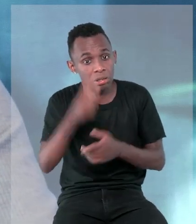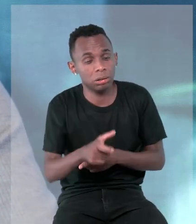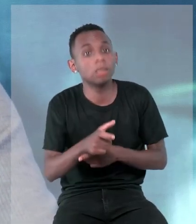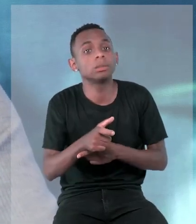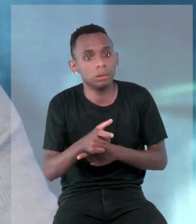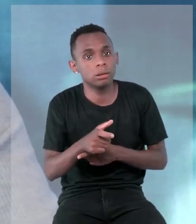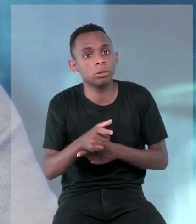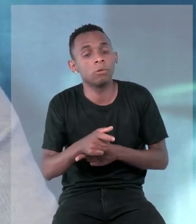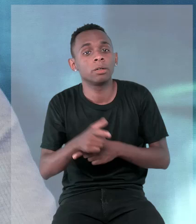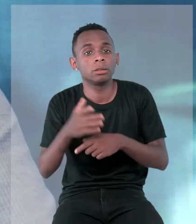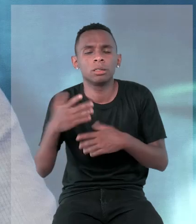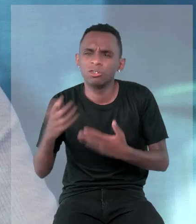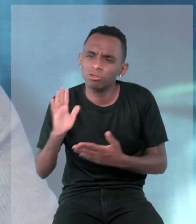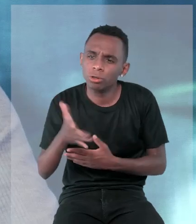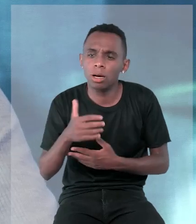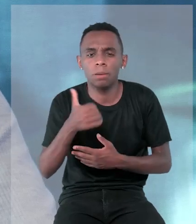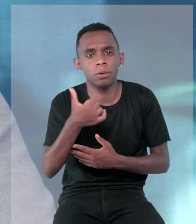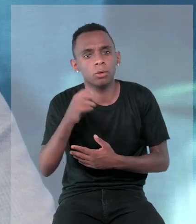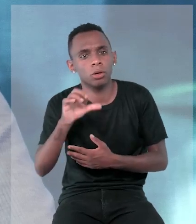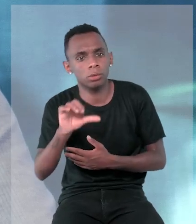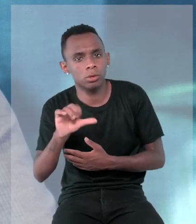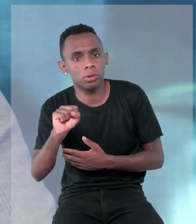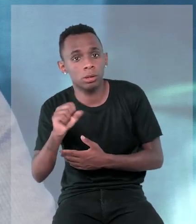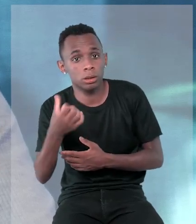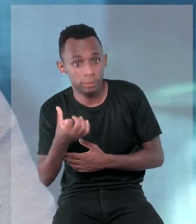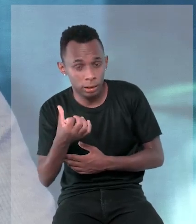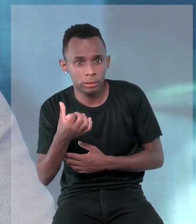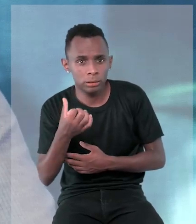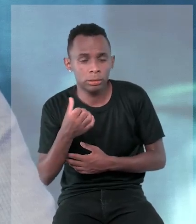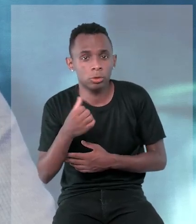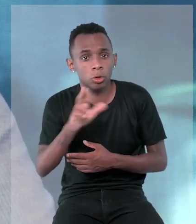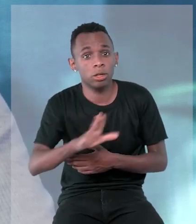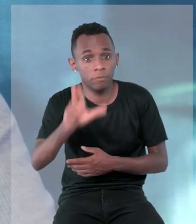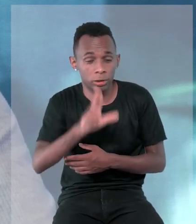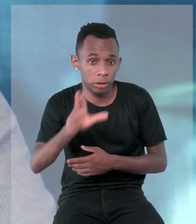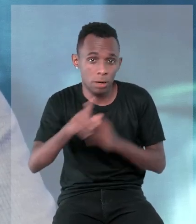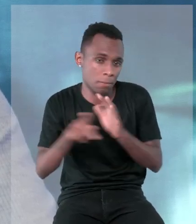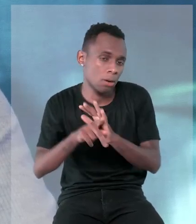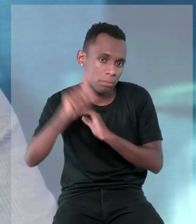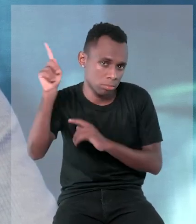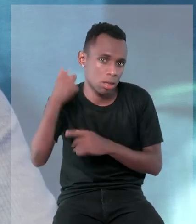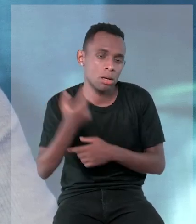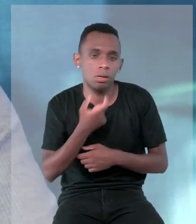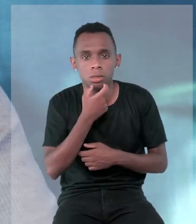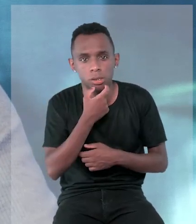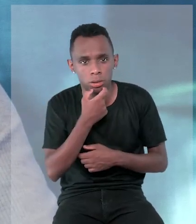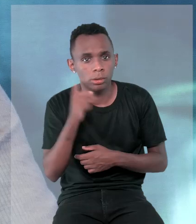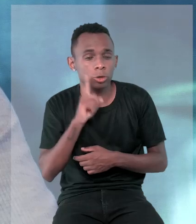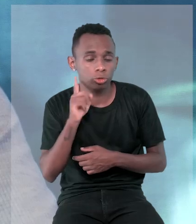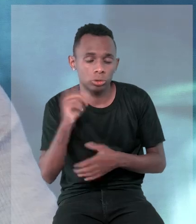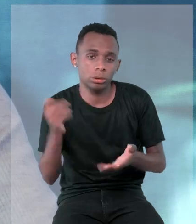vem sendo feito desde 1986 na Universidade de Kentucky, nos Estados Unidos, até chamada